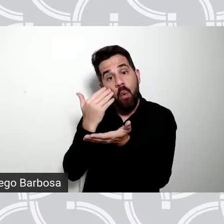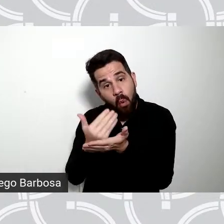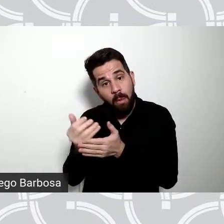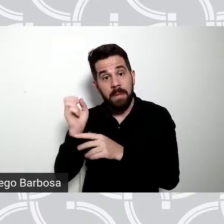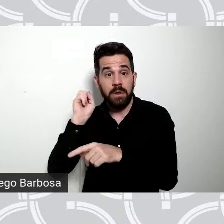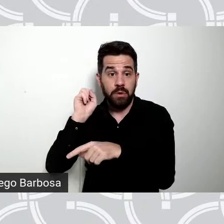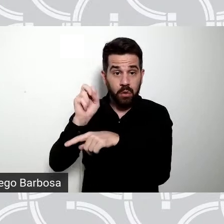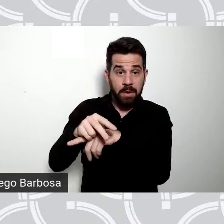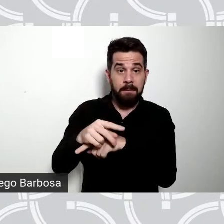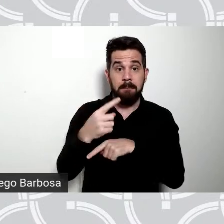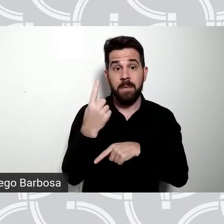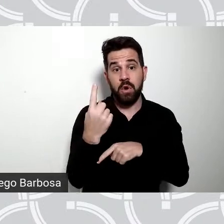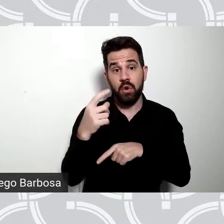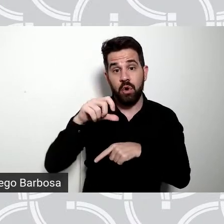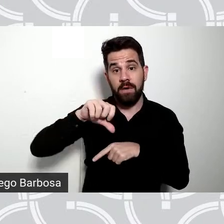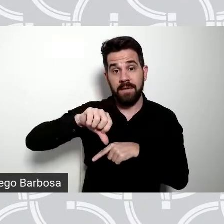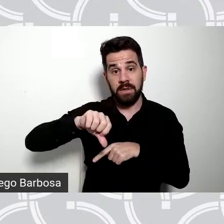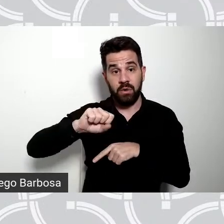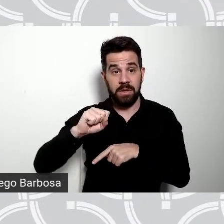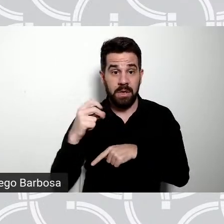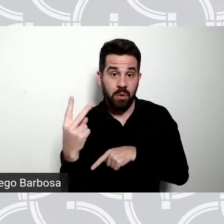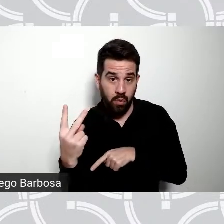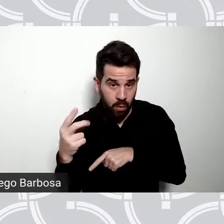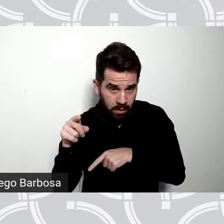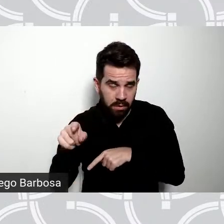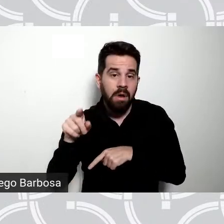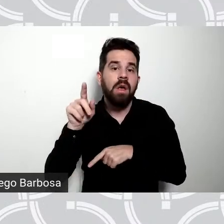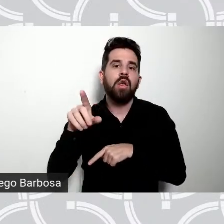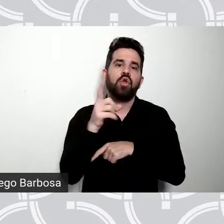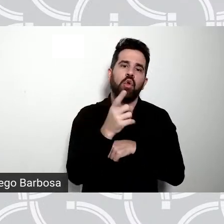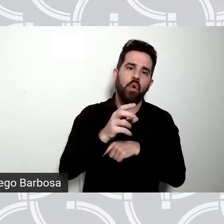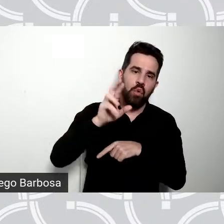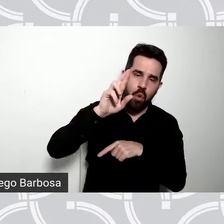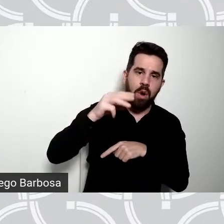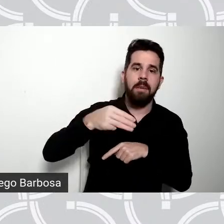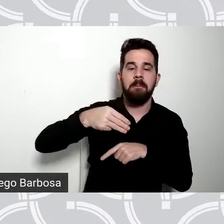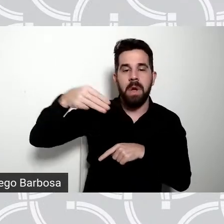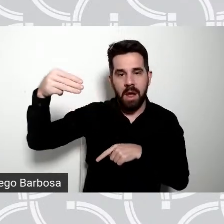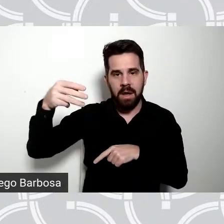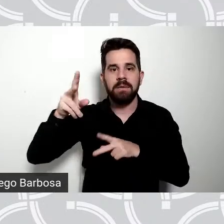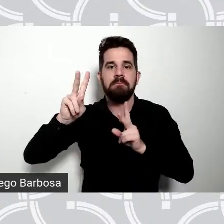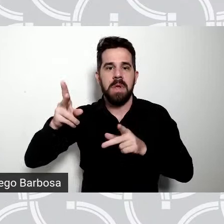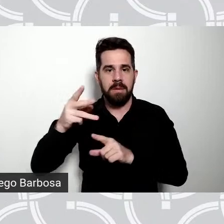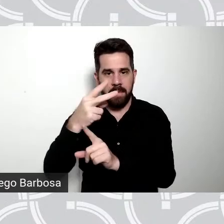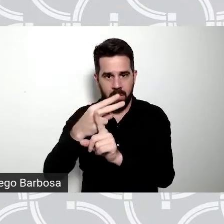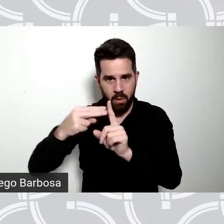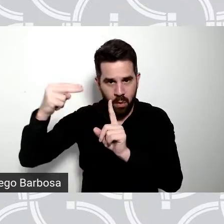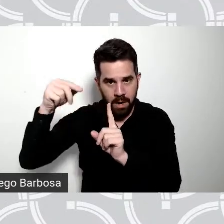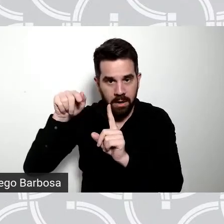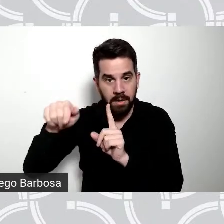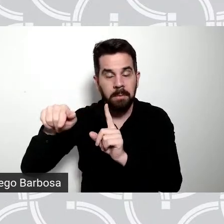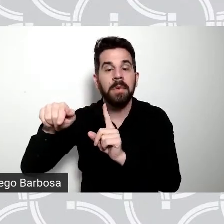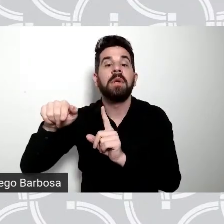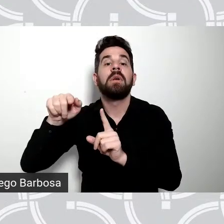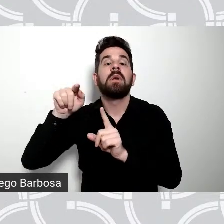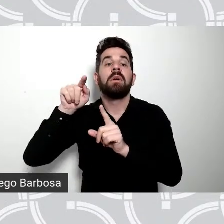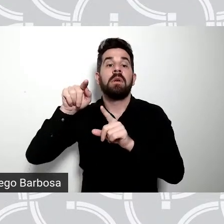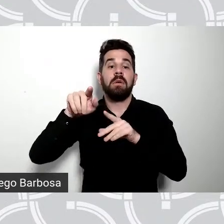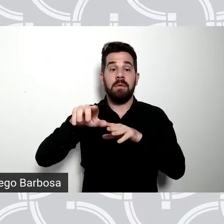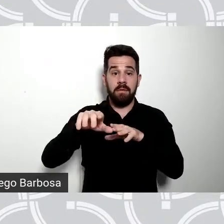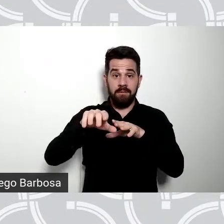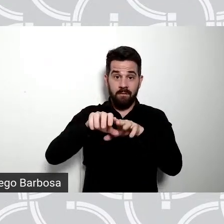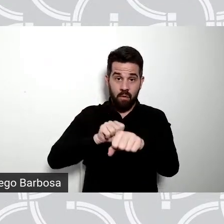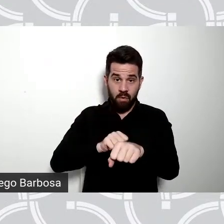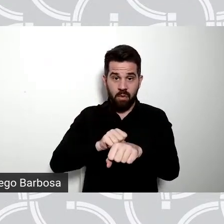1992. Ela é doutora e mestre em literatura pela Universidade de Brasília, graduada em